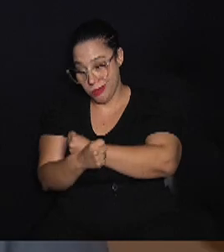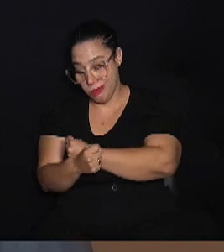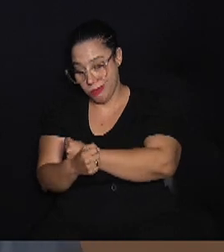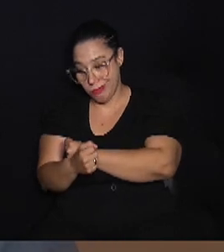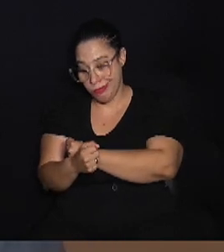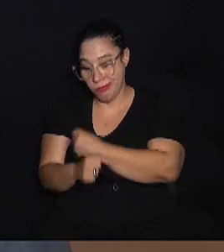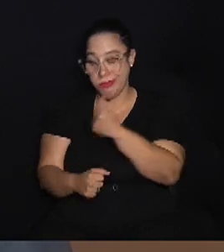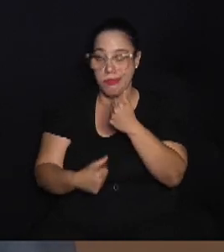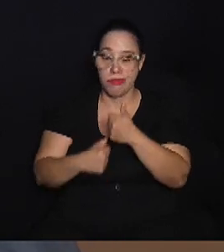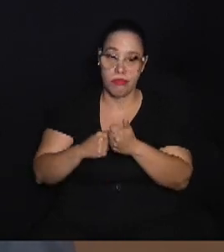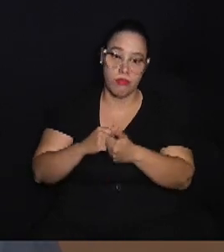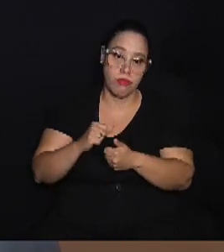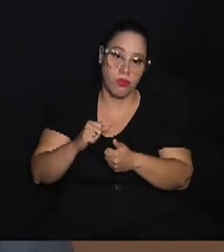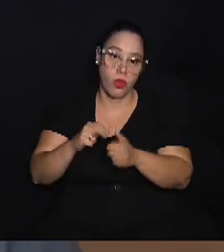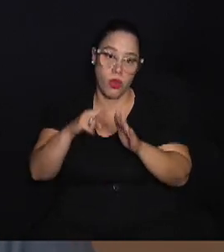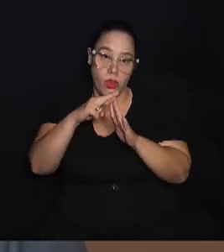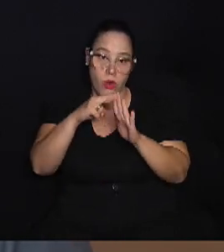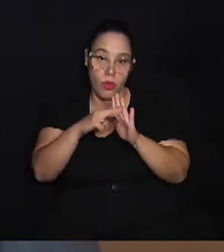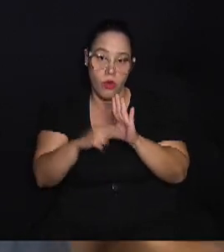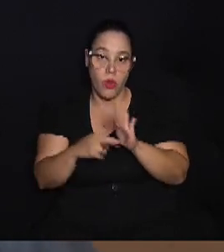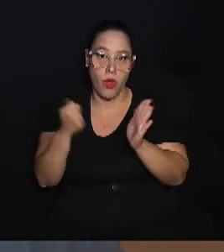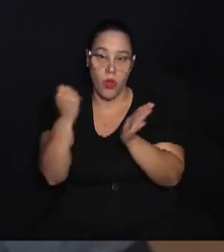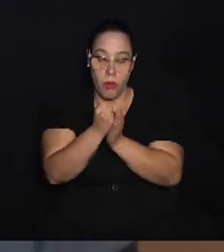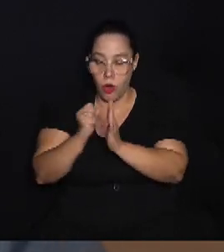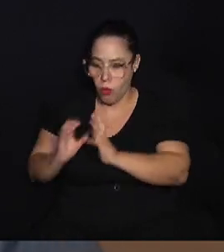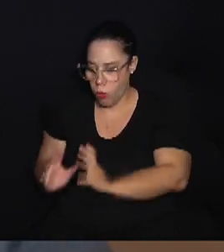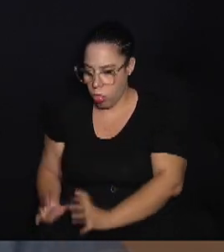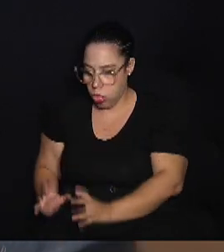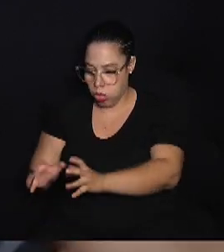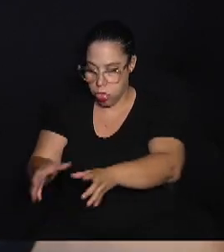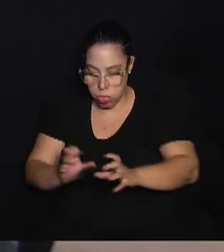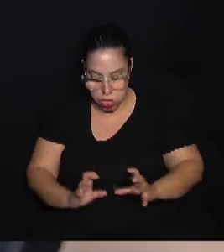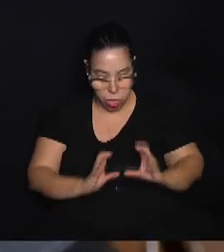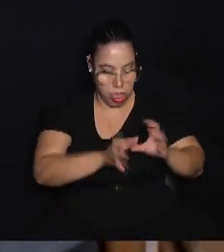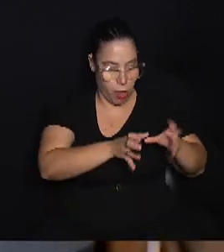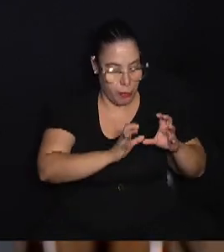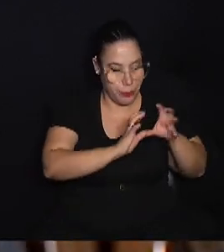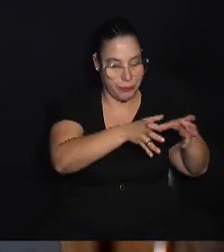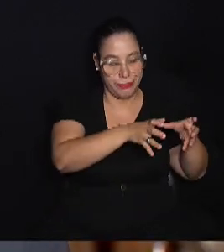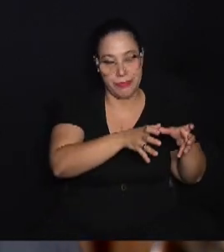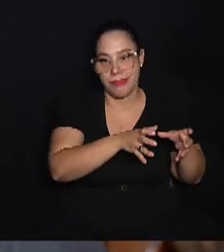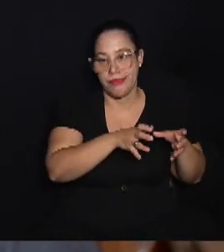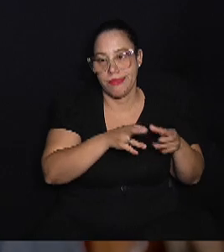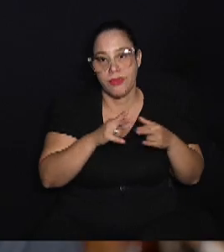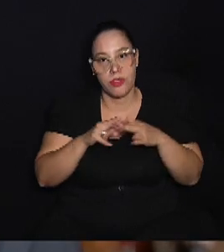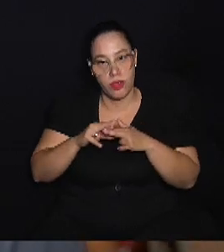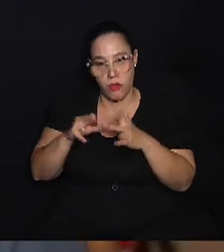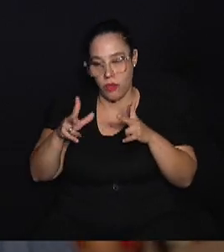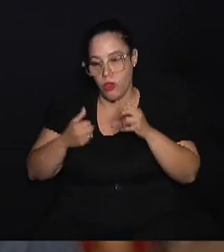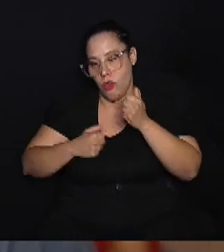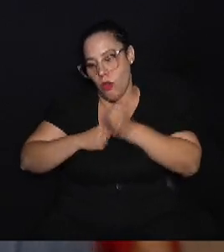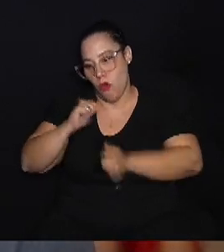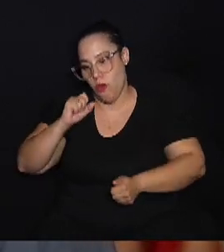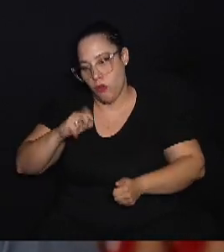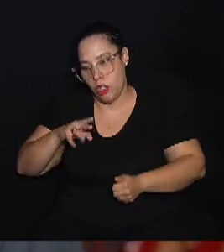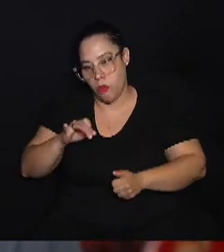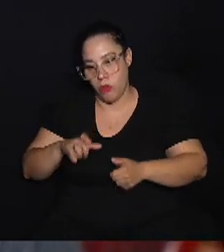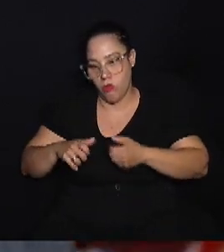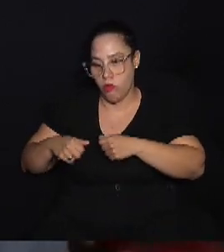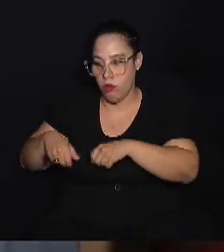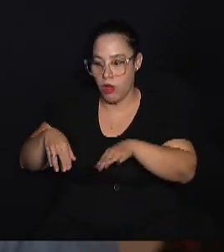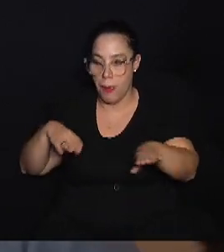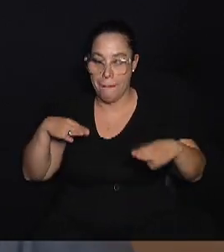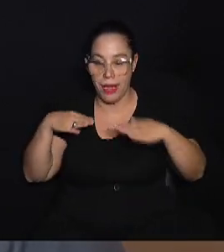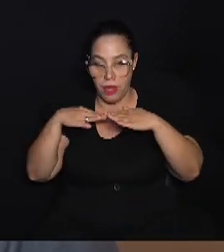jogo onde todas as regras obrigam você a atacar. É um conceito totalmente diferente do futebol, onde você pode empatar o jogo,